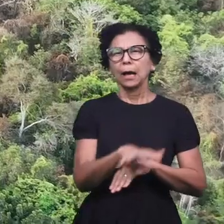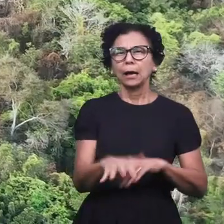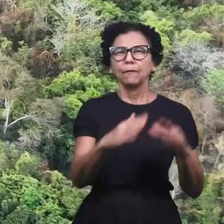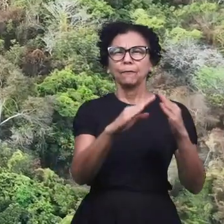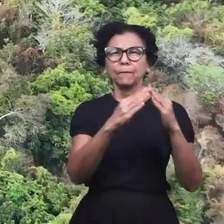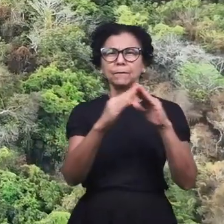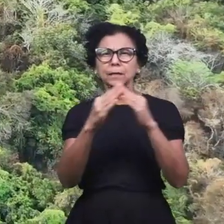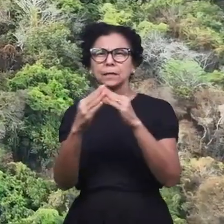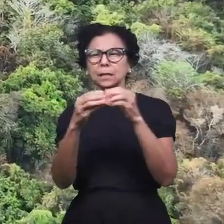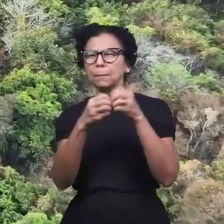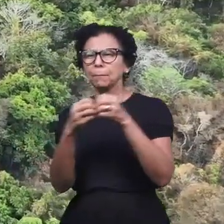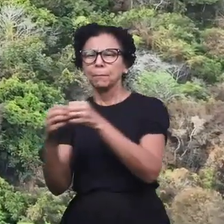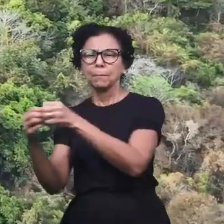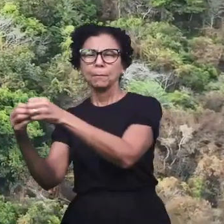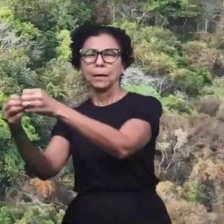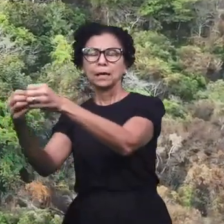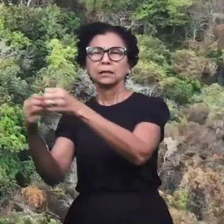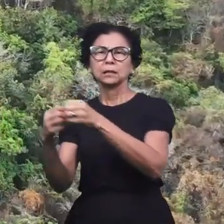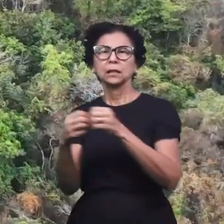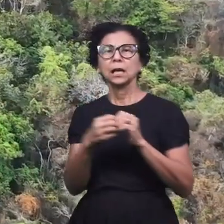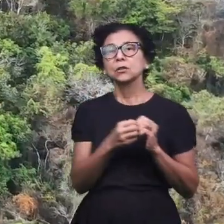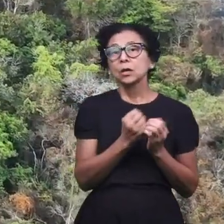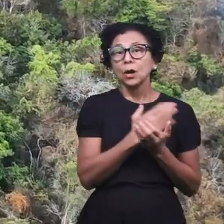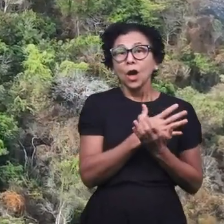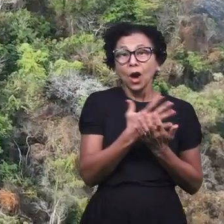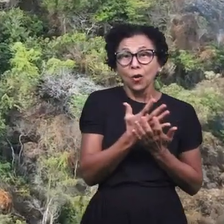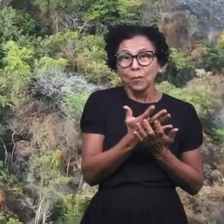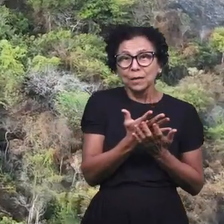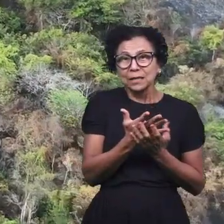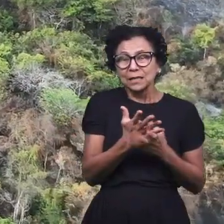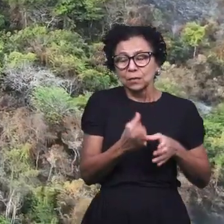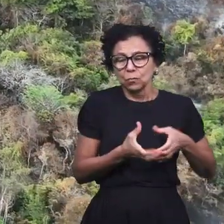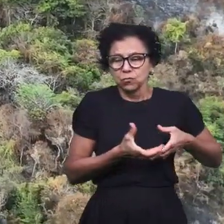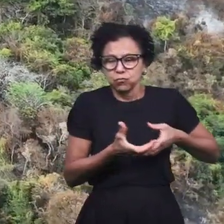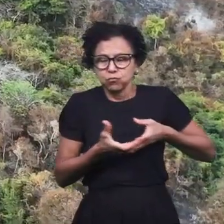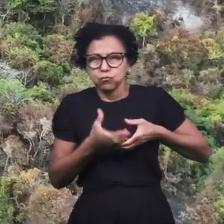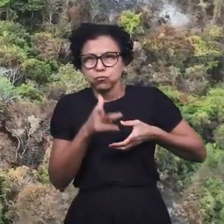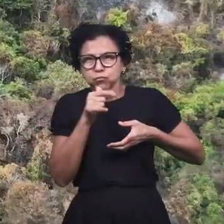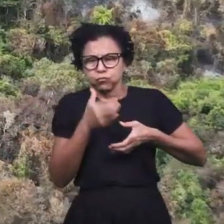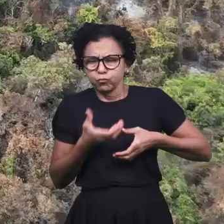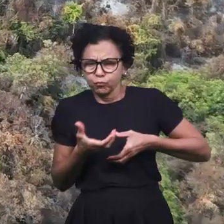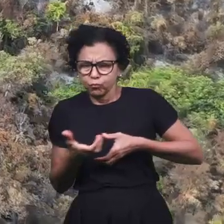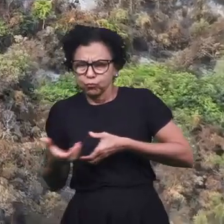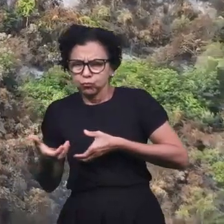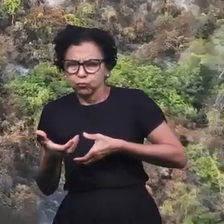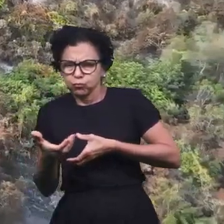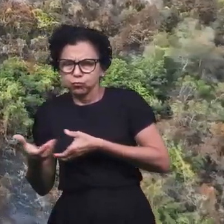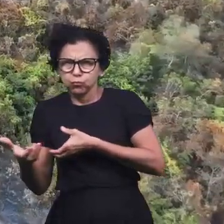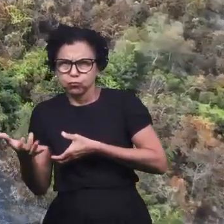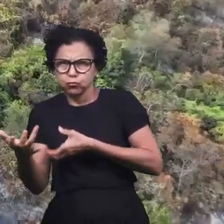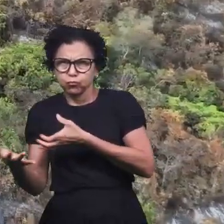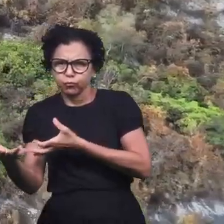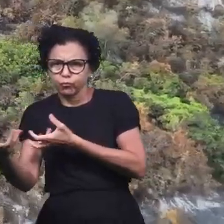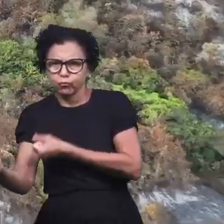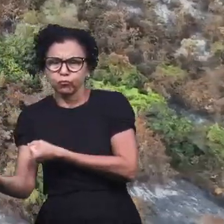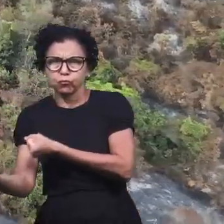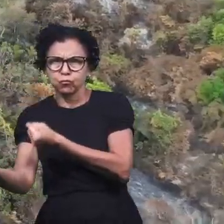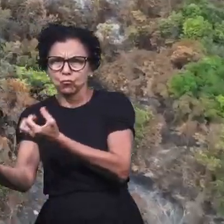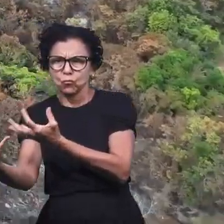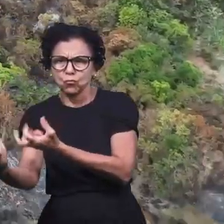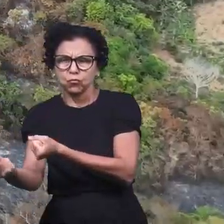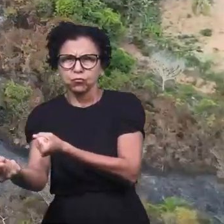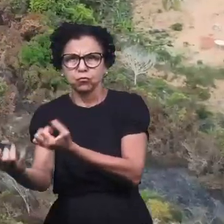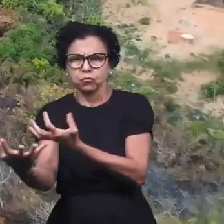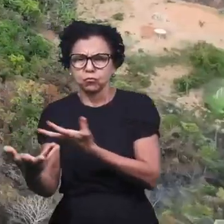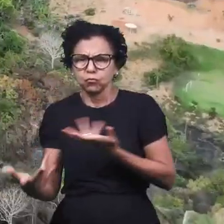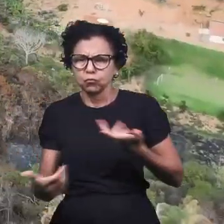caso, vizinhas, e foi onde iniciamos os trabalhos para conter, pelo menos amortecer, a pressão deste